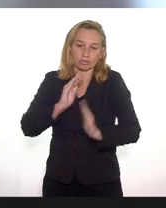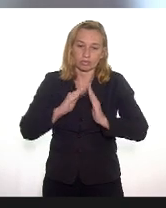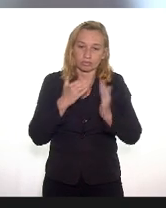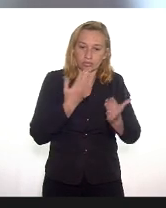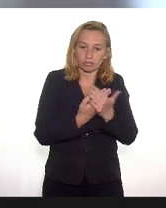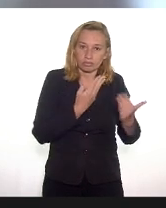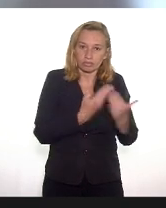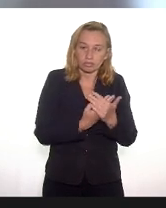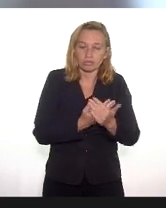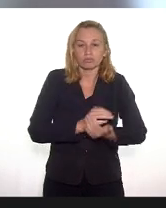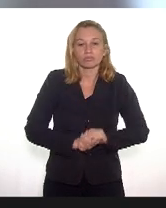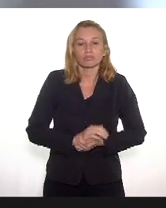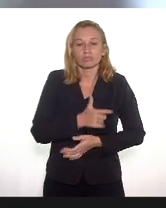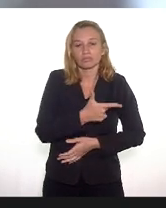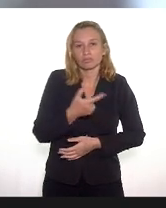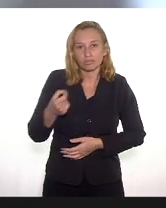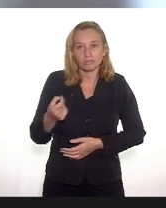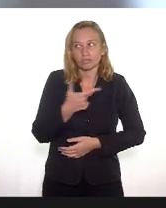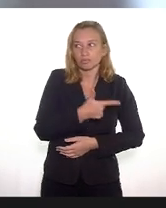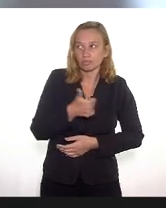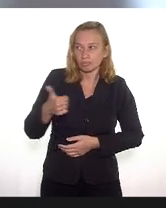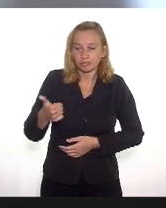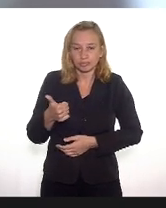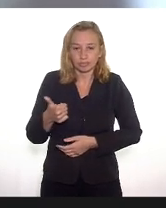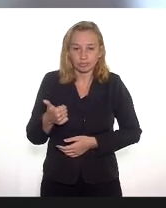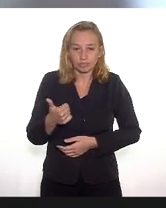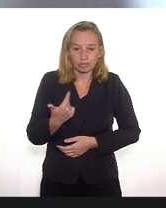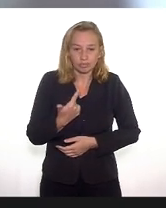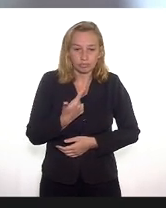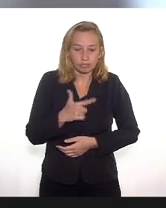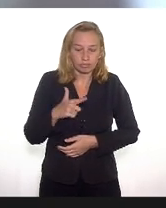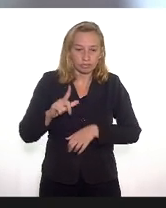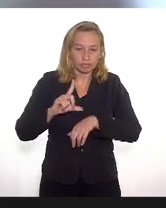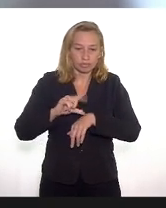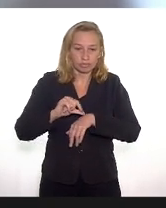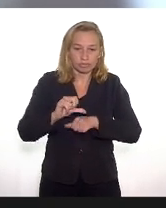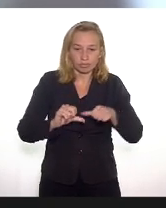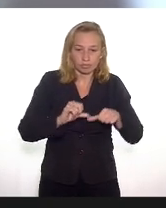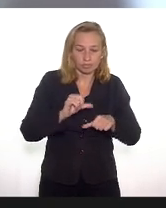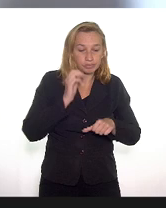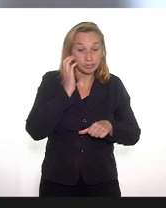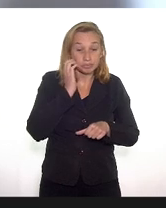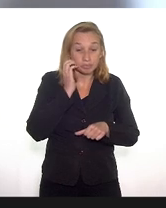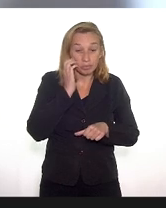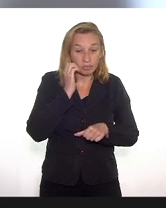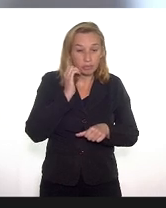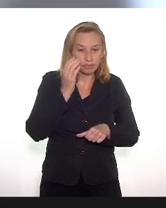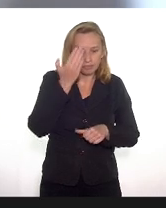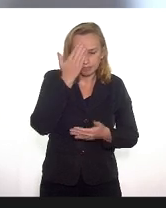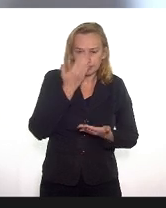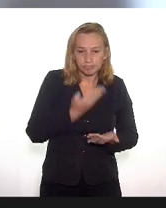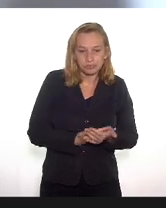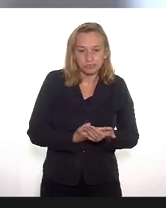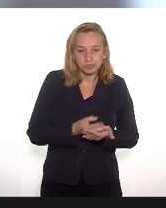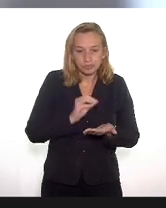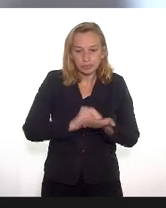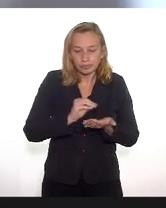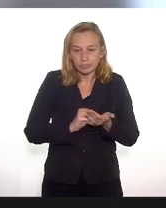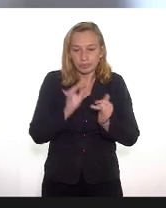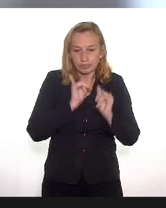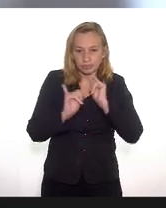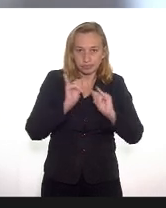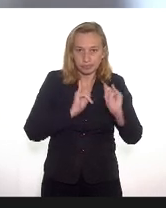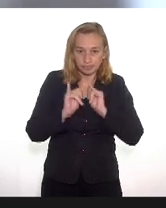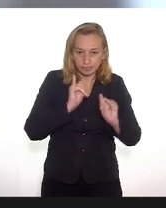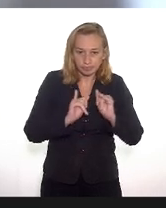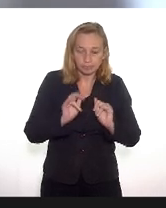em 2020 e 2021 não houve alteração de horário. Eu acredito que seja alguma falta de informação